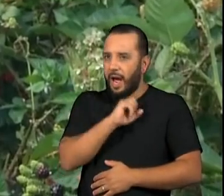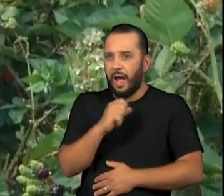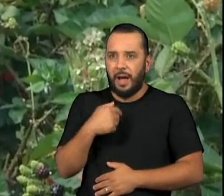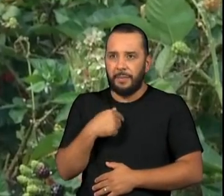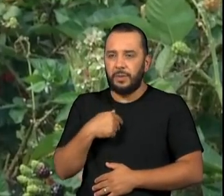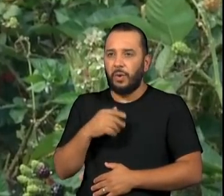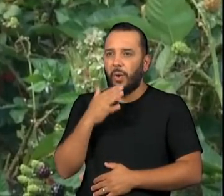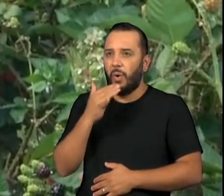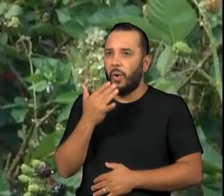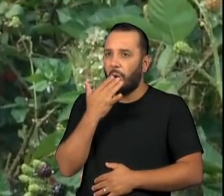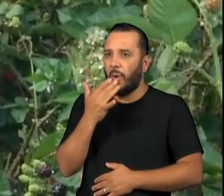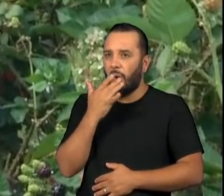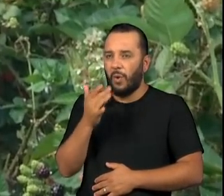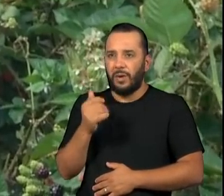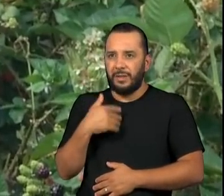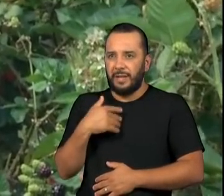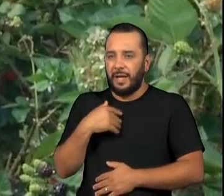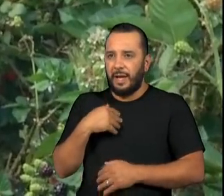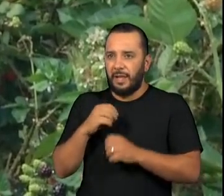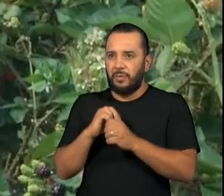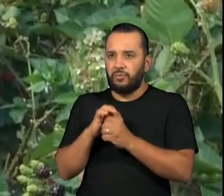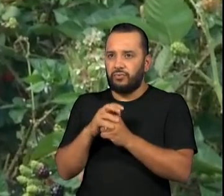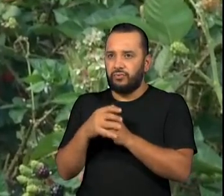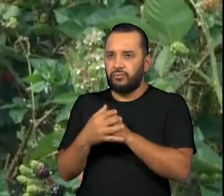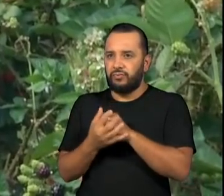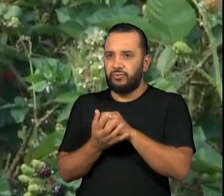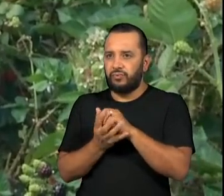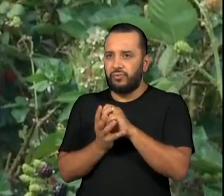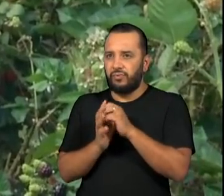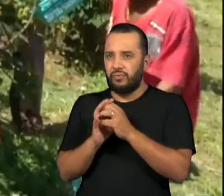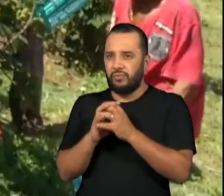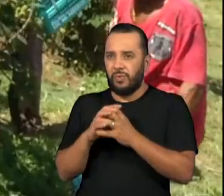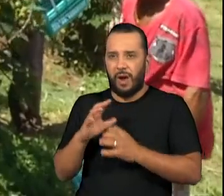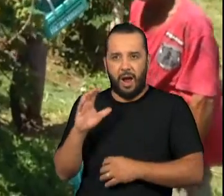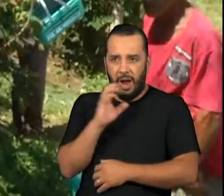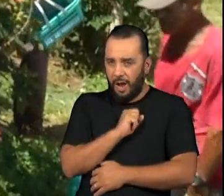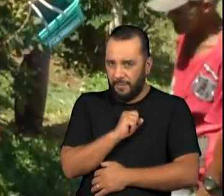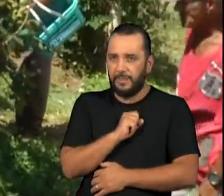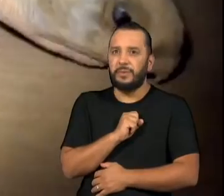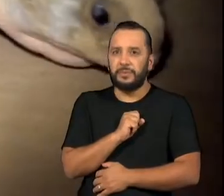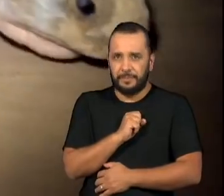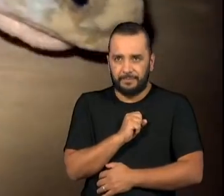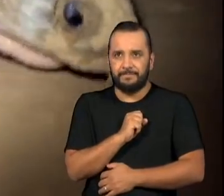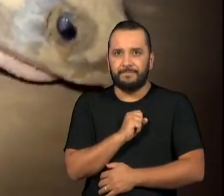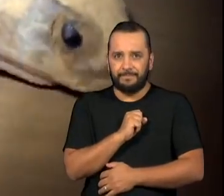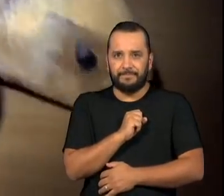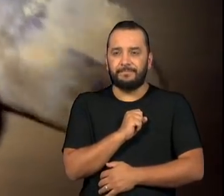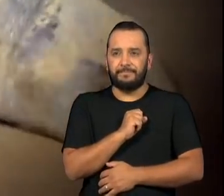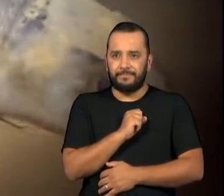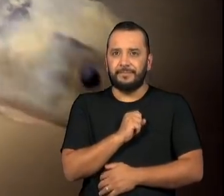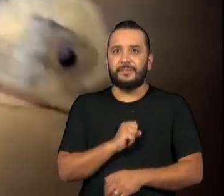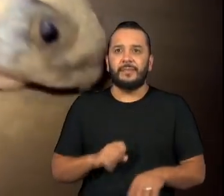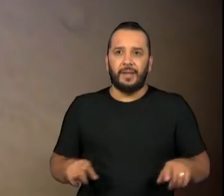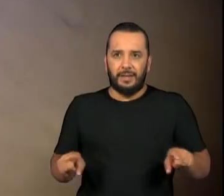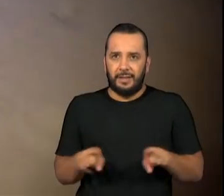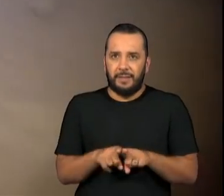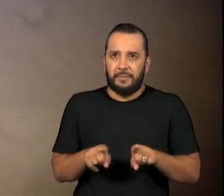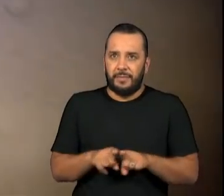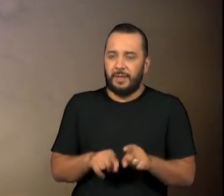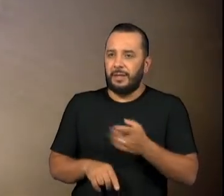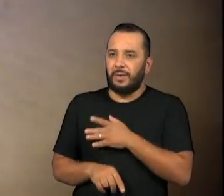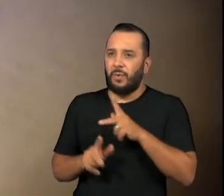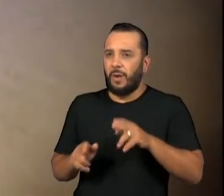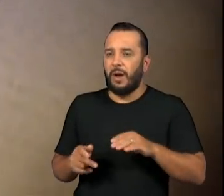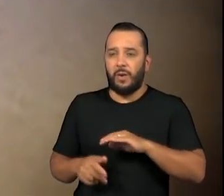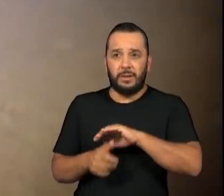você modifica a produção, o ritmo de produção de alimentos e temos espécies